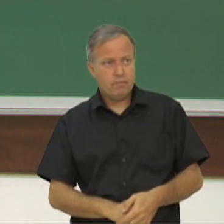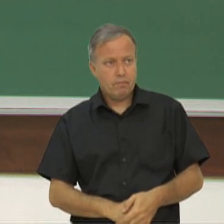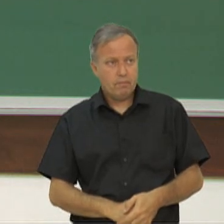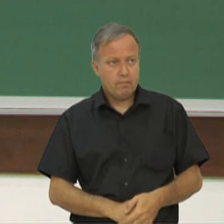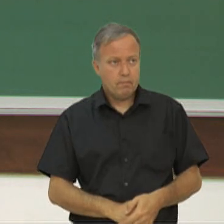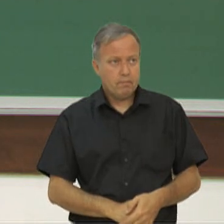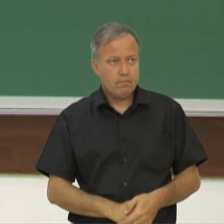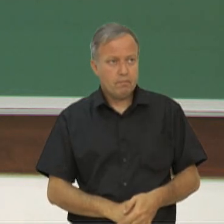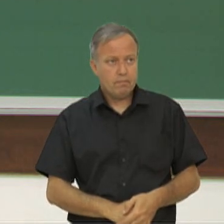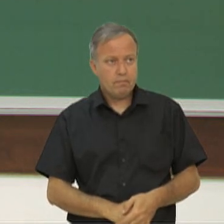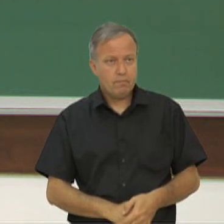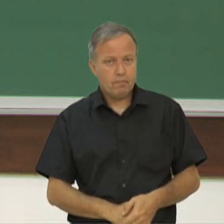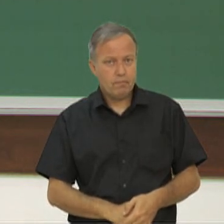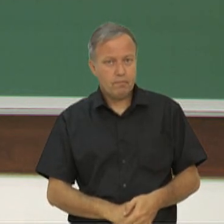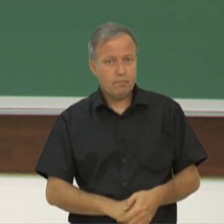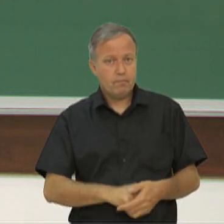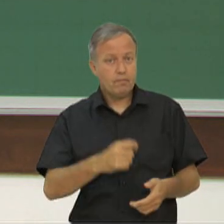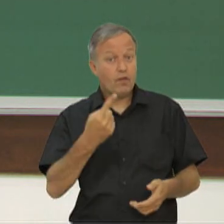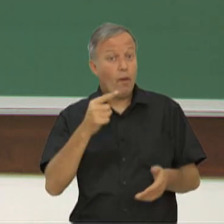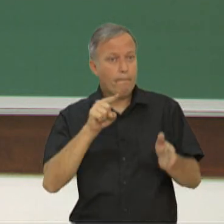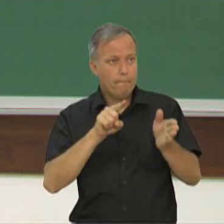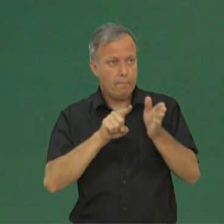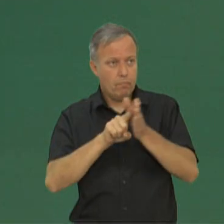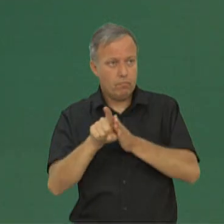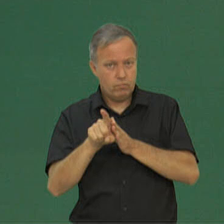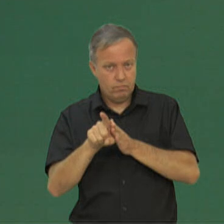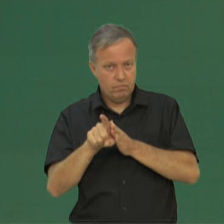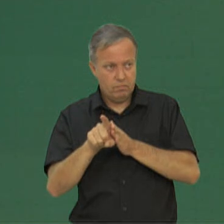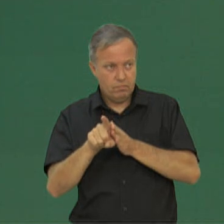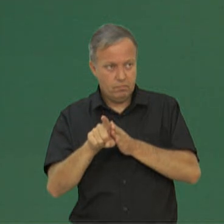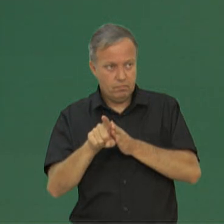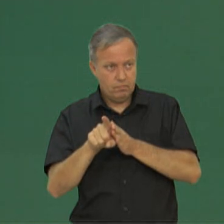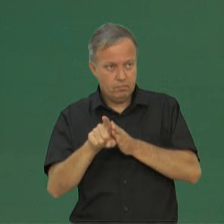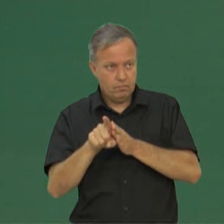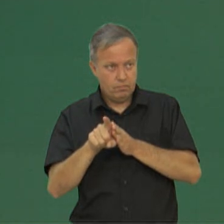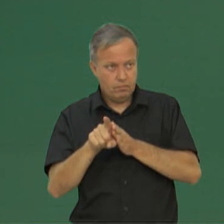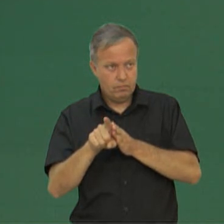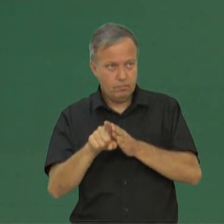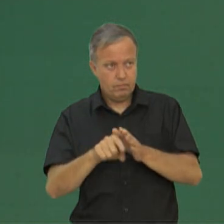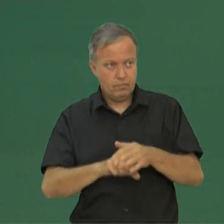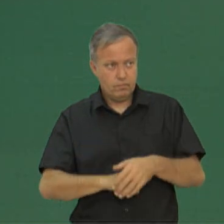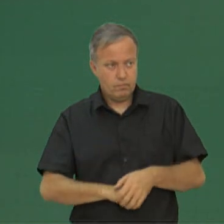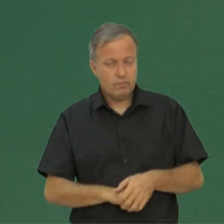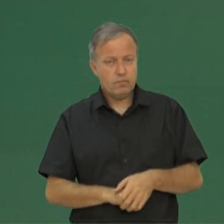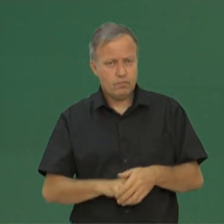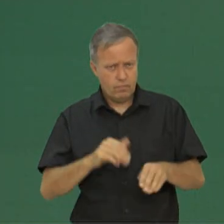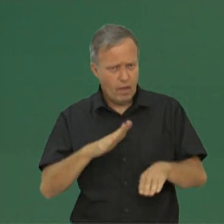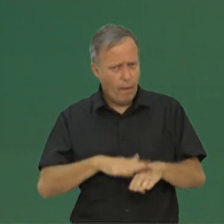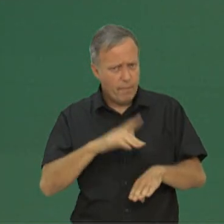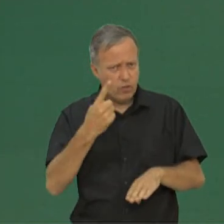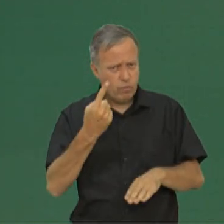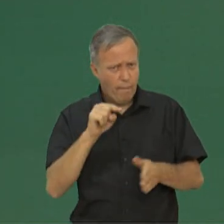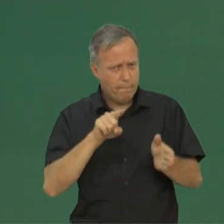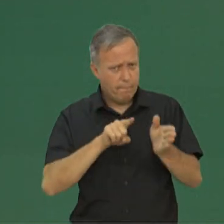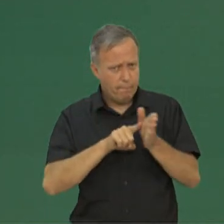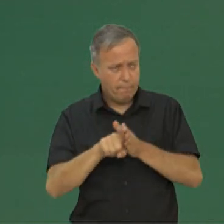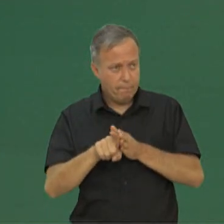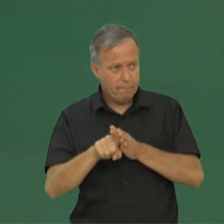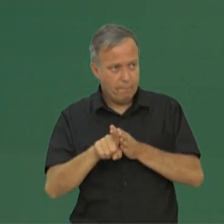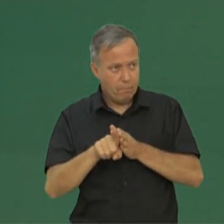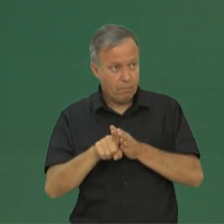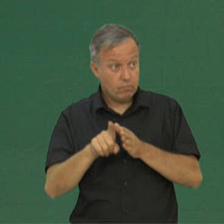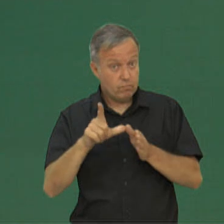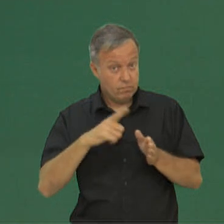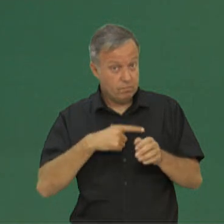lá. Um teste. Mais um teste, professora? Mais um teste. A gente